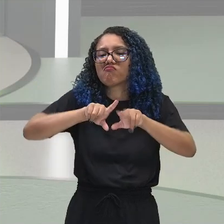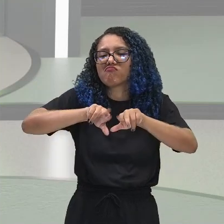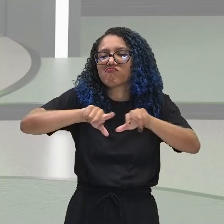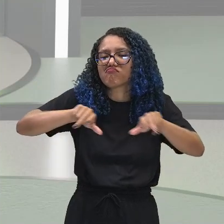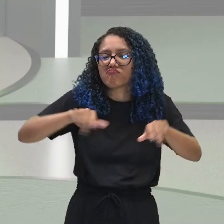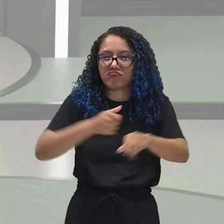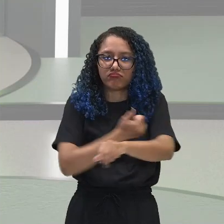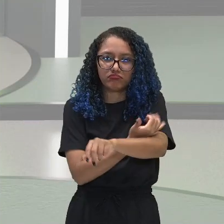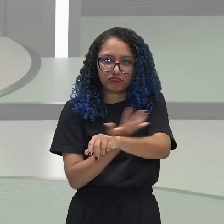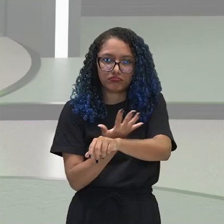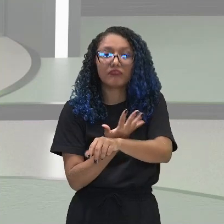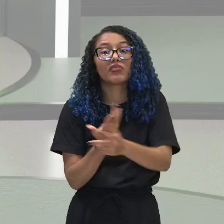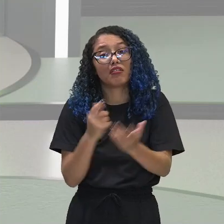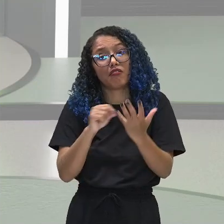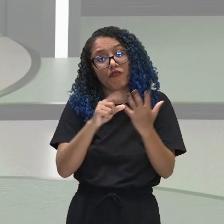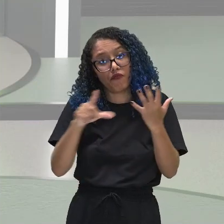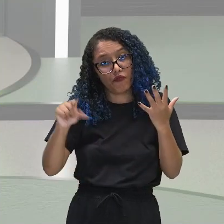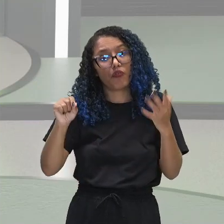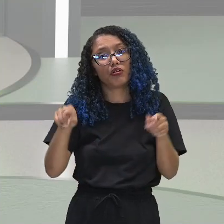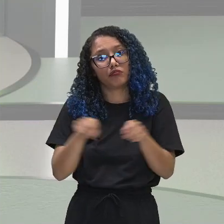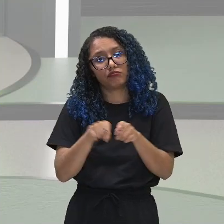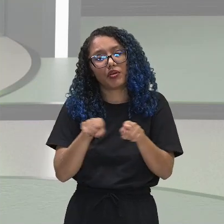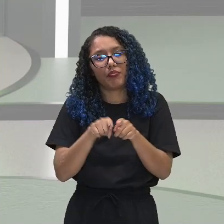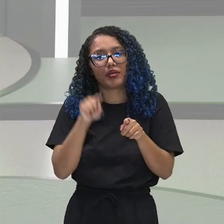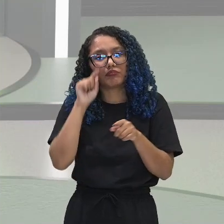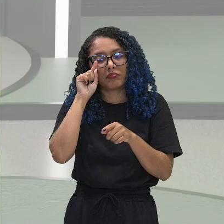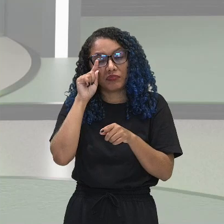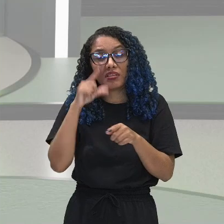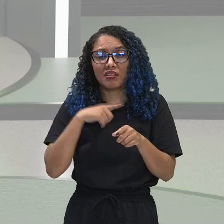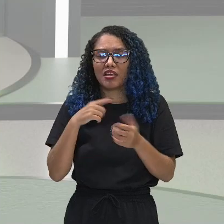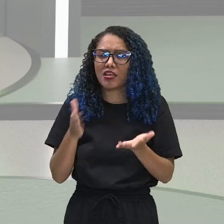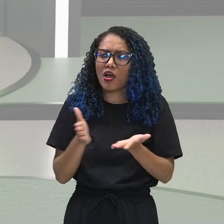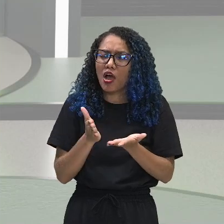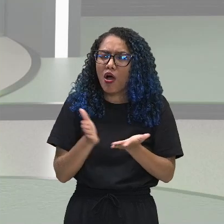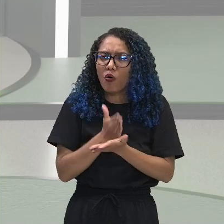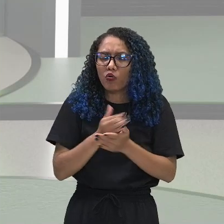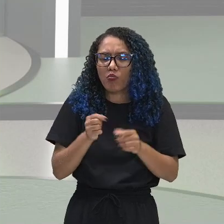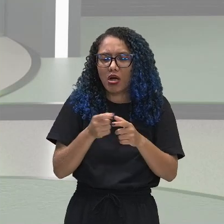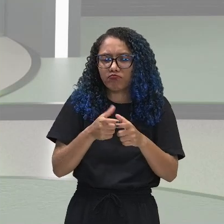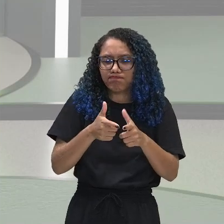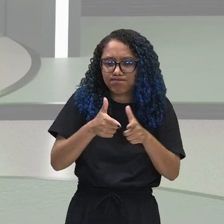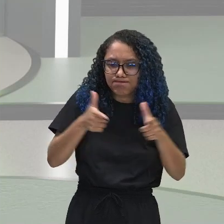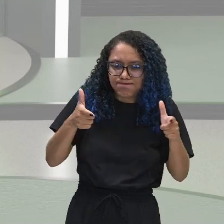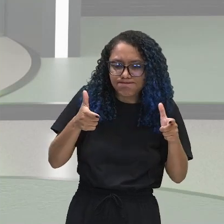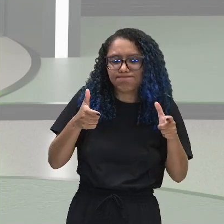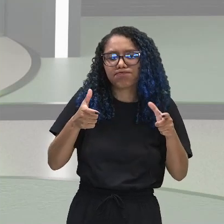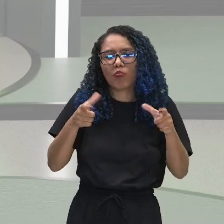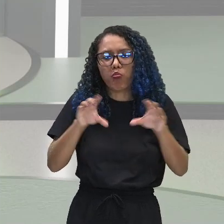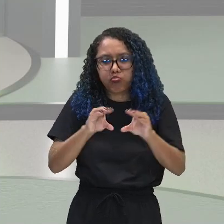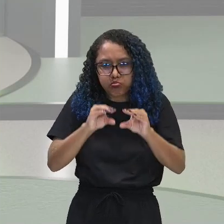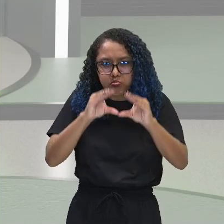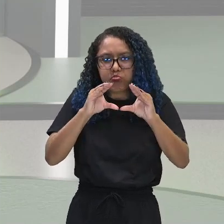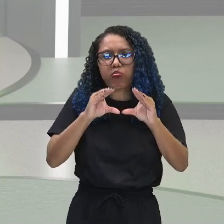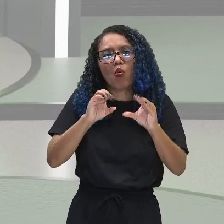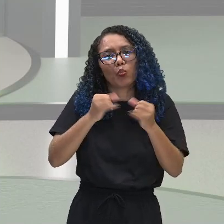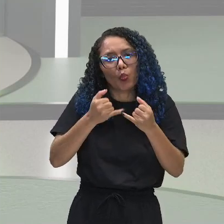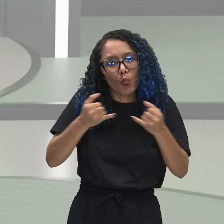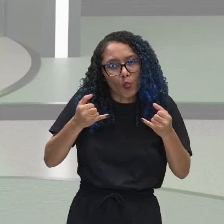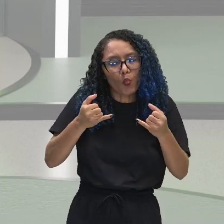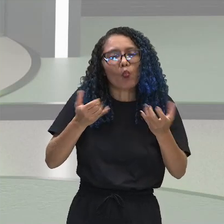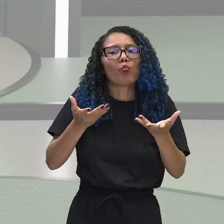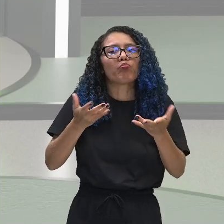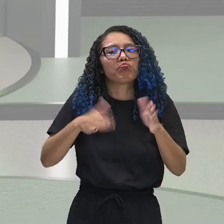e a folha é uma delas. Então, temos folhas mais largas, folhas mais grossas, folhas mais finas.